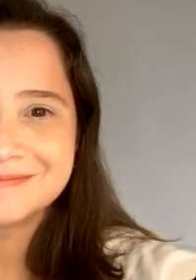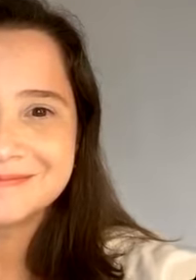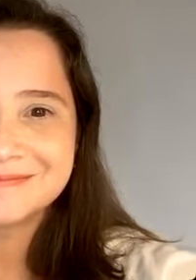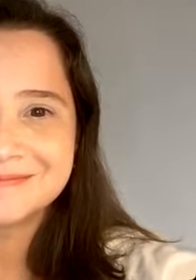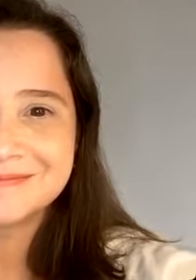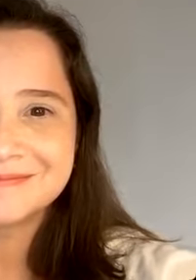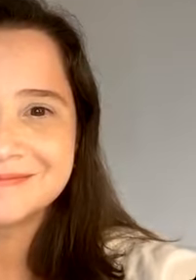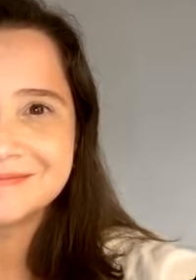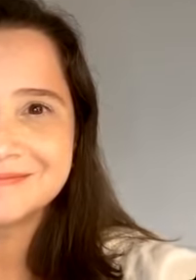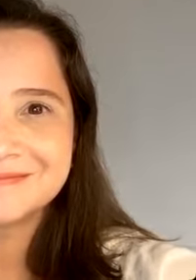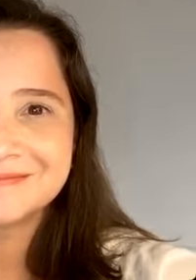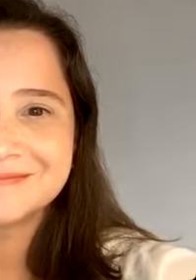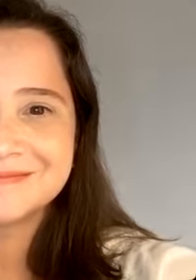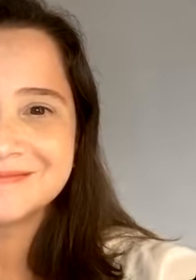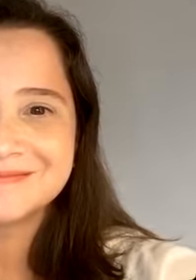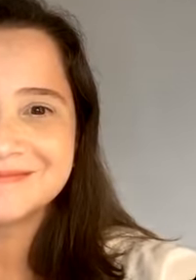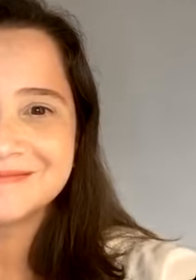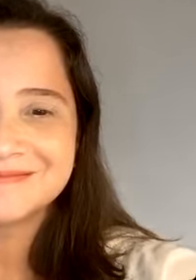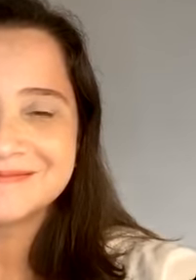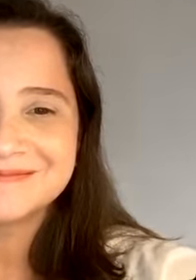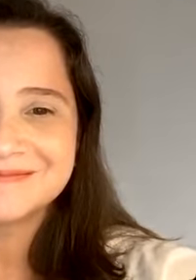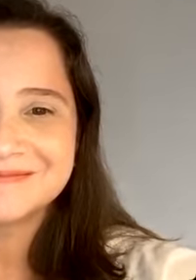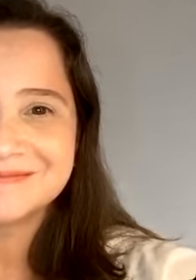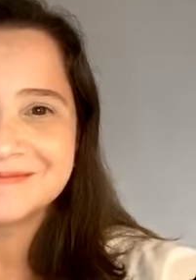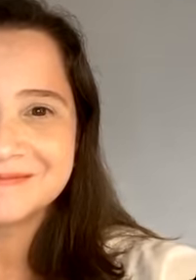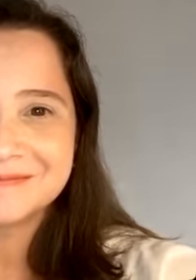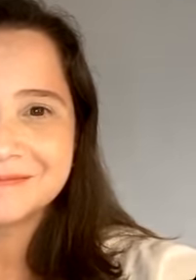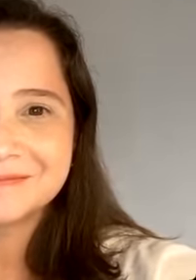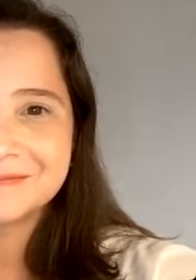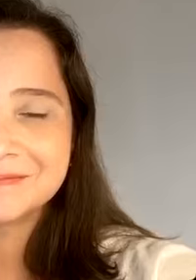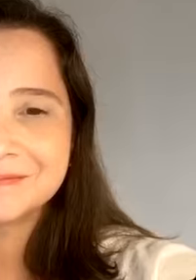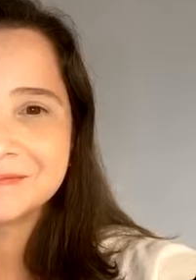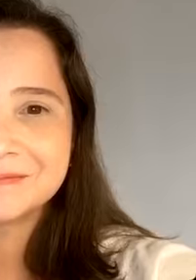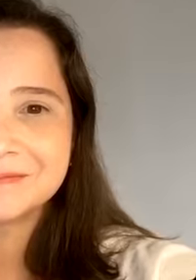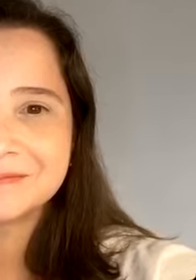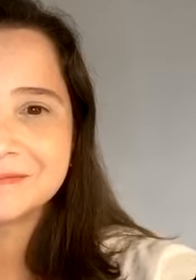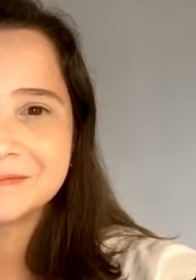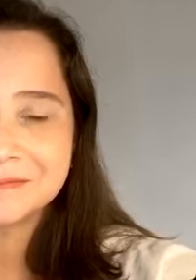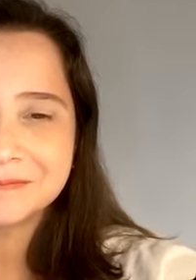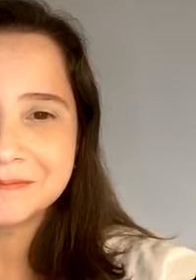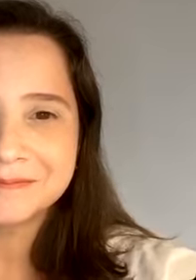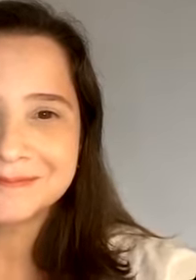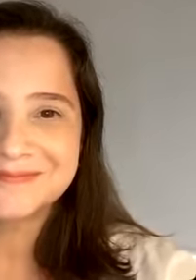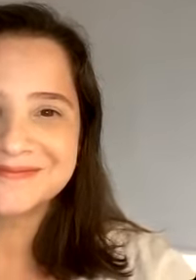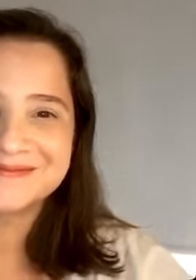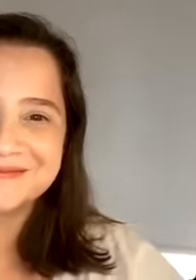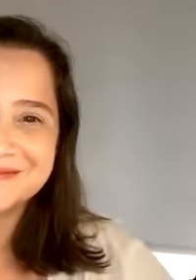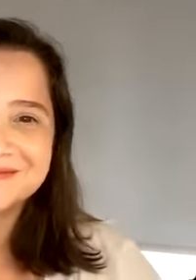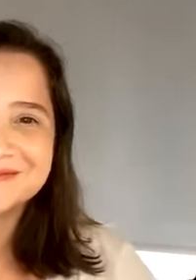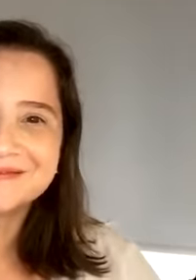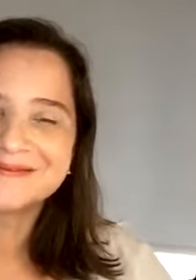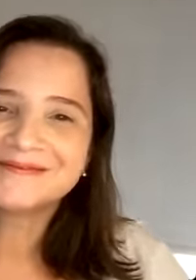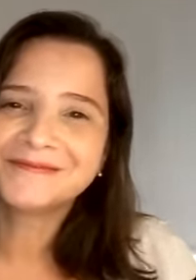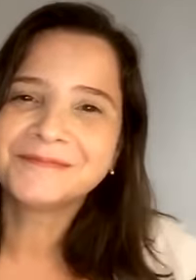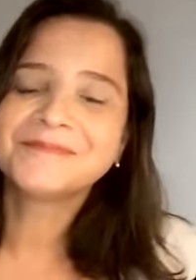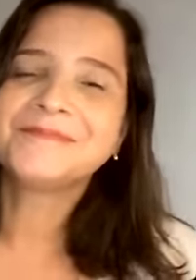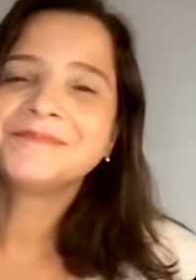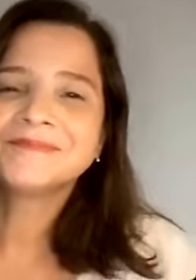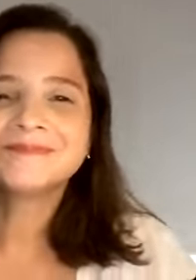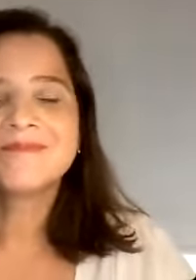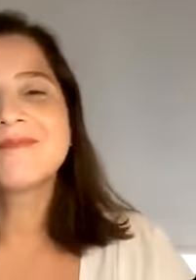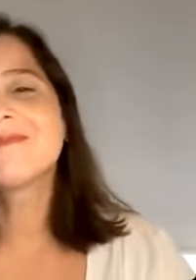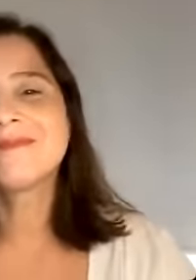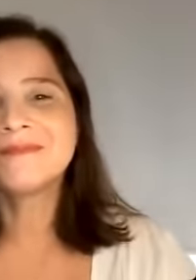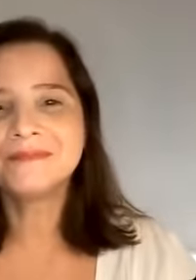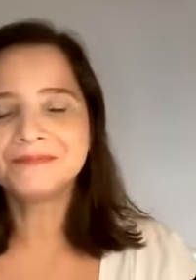Já temos aí a turma entrando e queria dizer que estou muito feliz de te receber aqui nesse espaço e para a gente